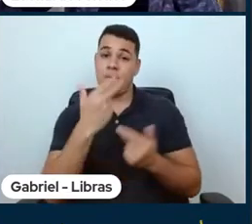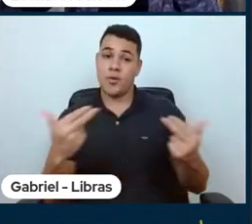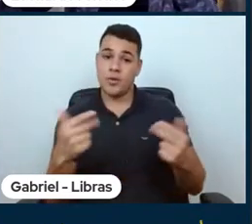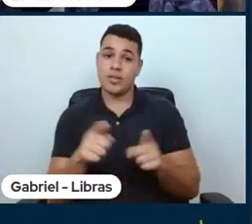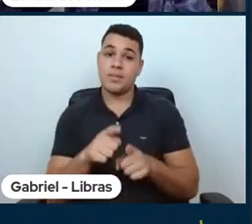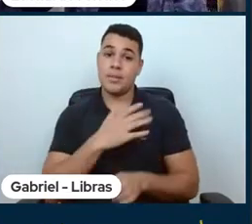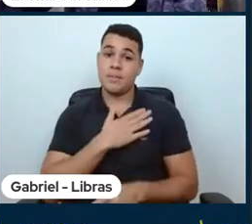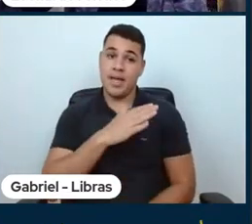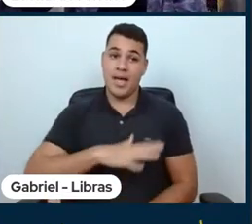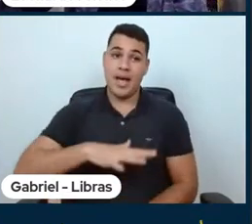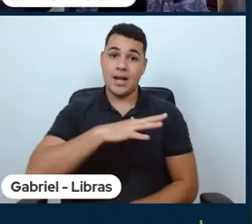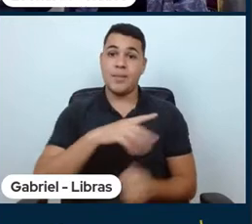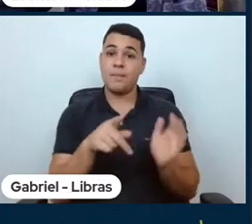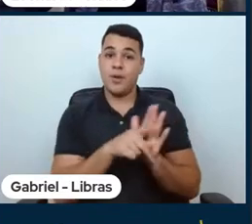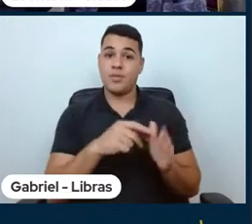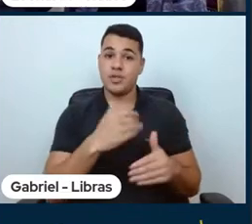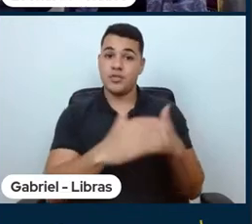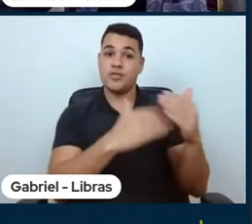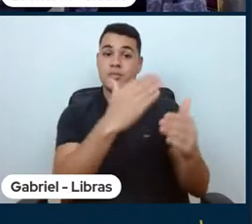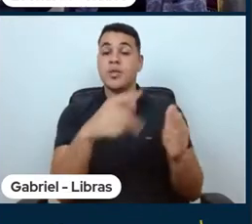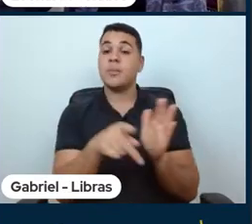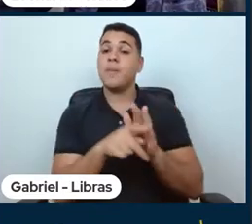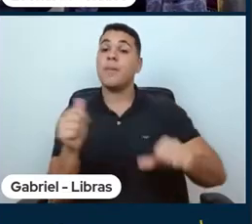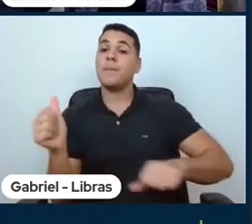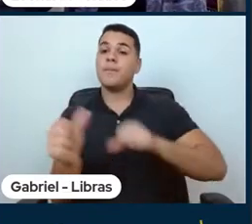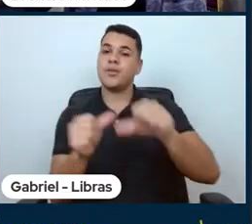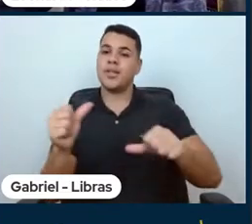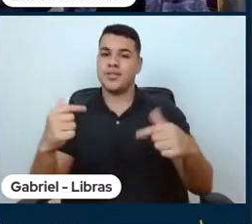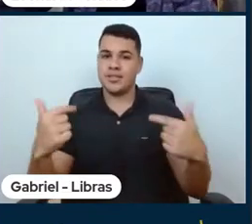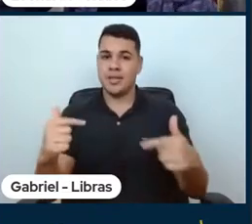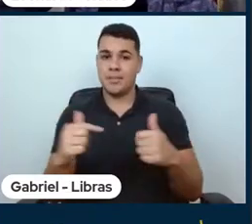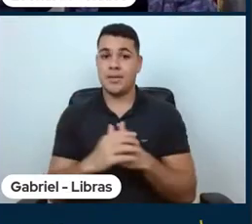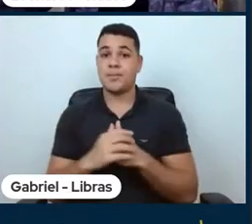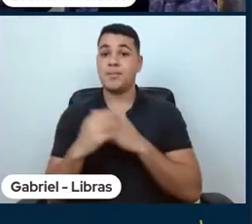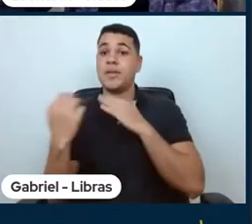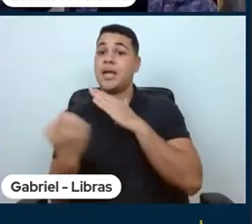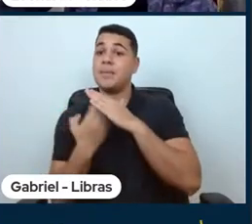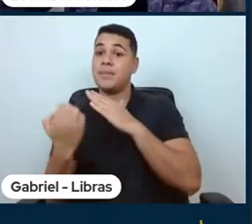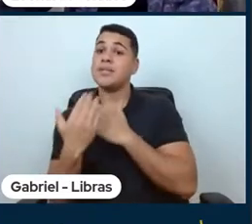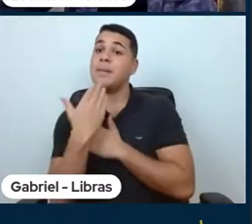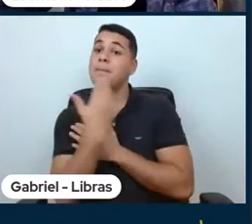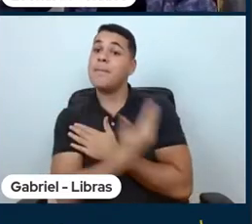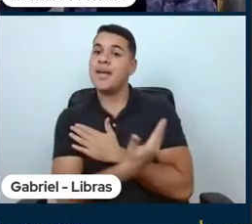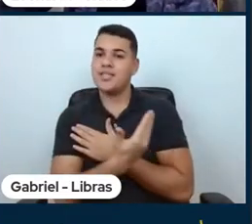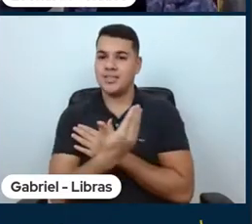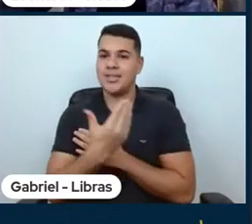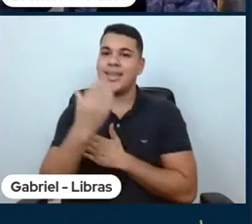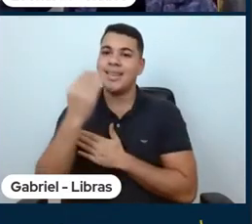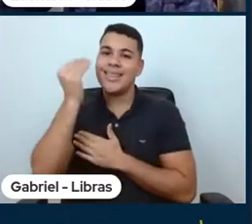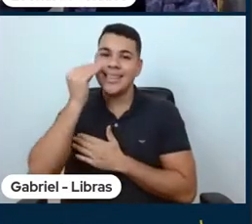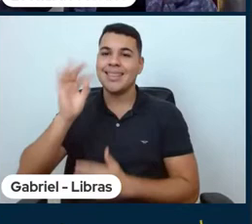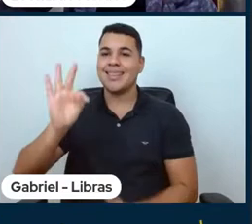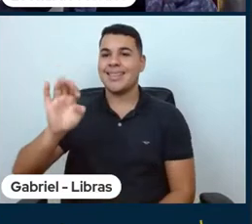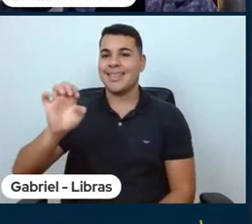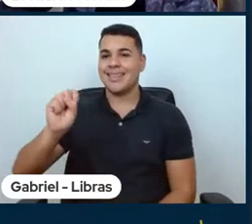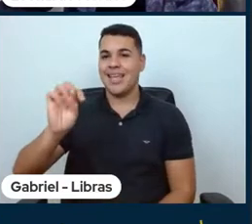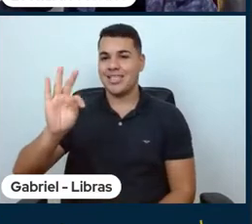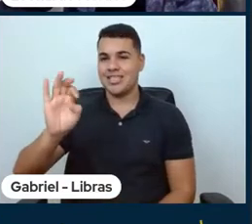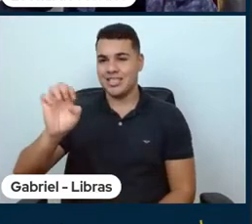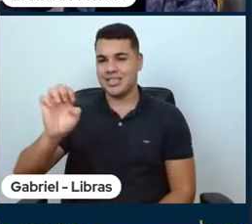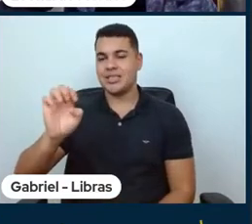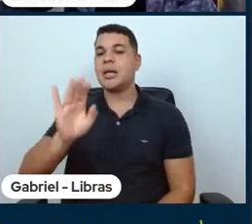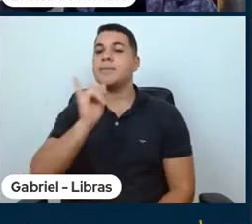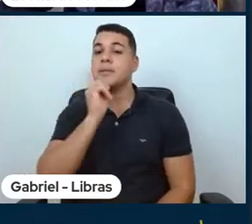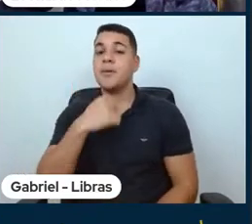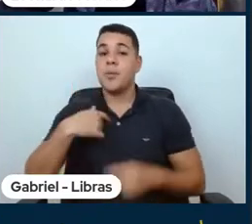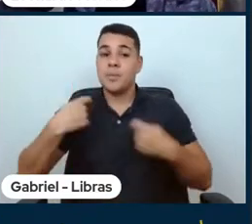que é de desenvolvimento na transição de carreira, as empresas pedem teste. Então, né, a gente tinha que criar chatbots assim